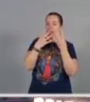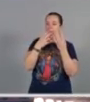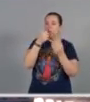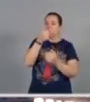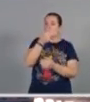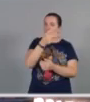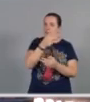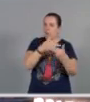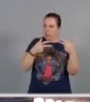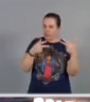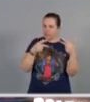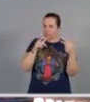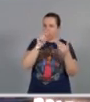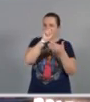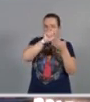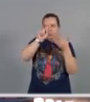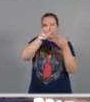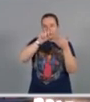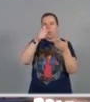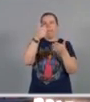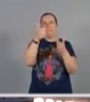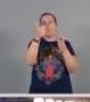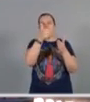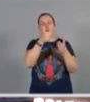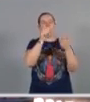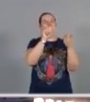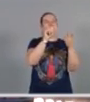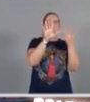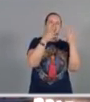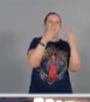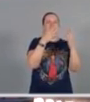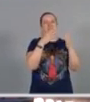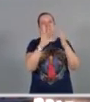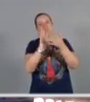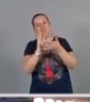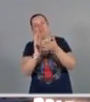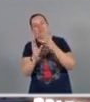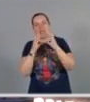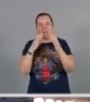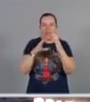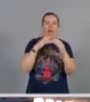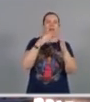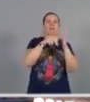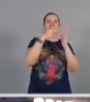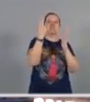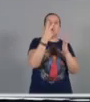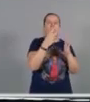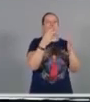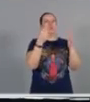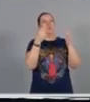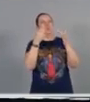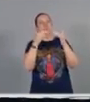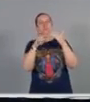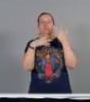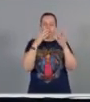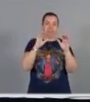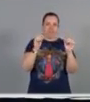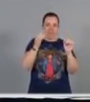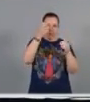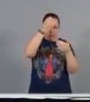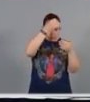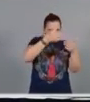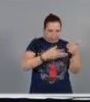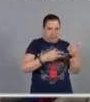é bom aquilo que já vem como presente da natureza aquilo já vem como habilidade 12 tá